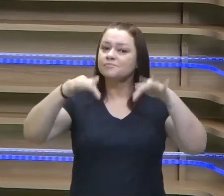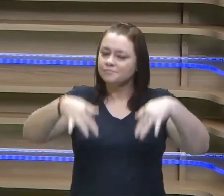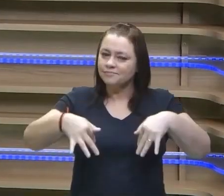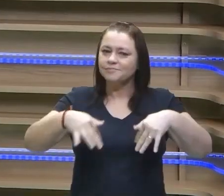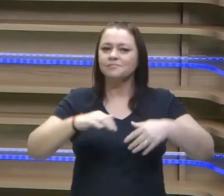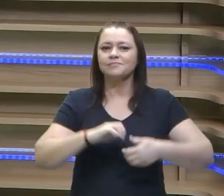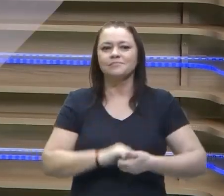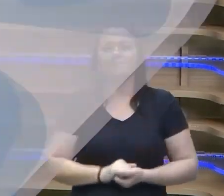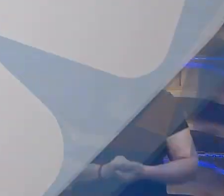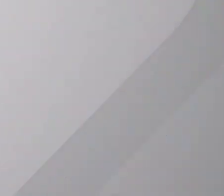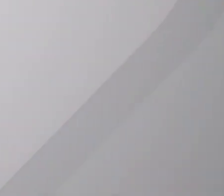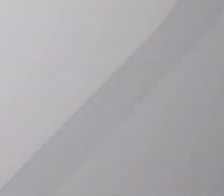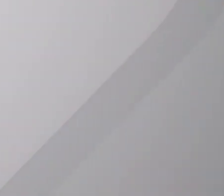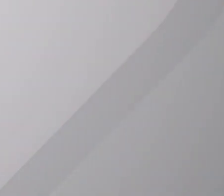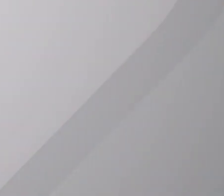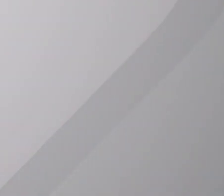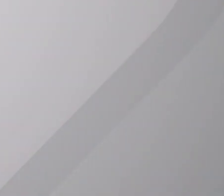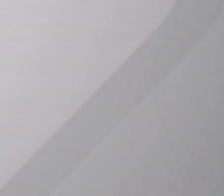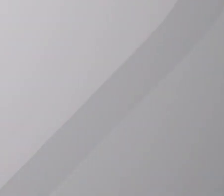finais.